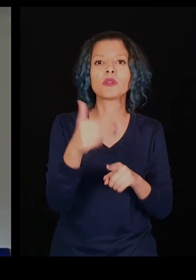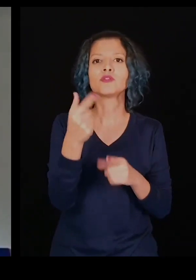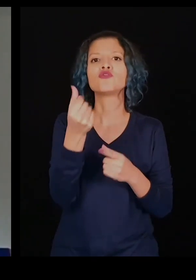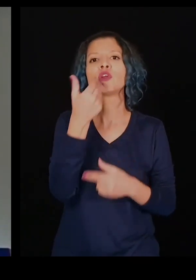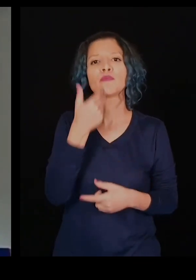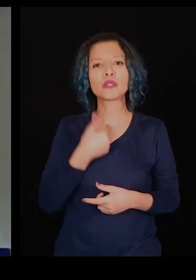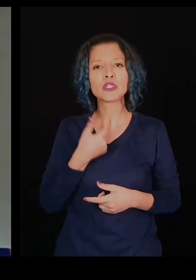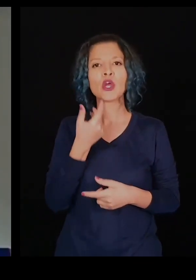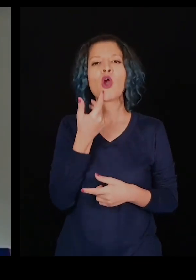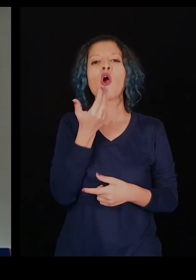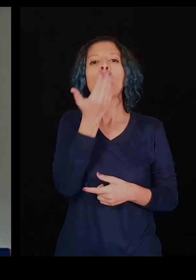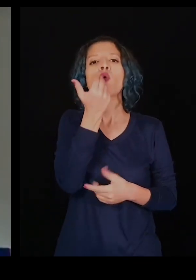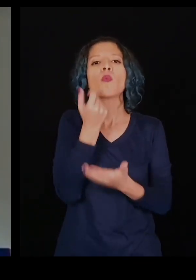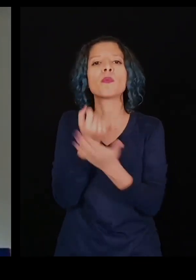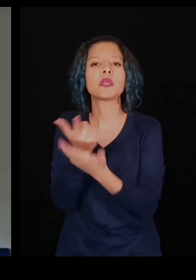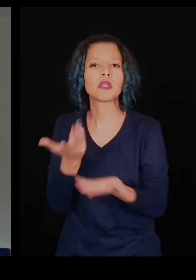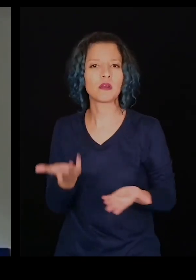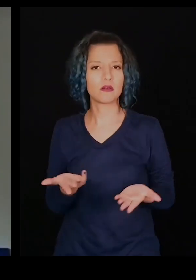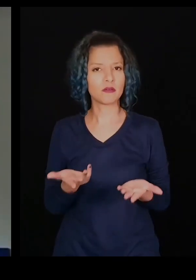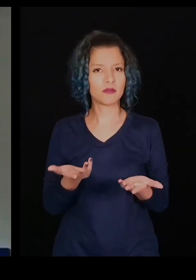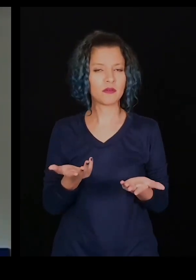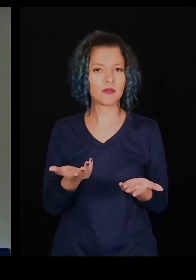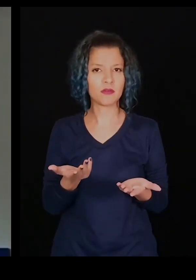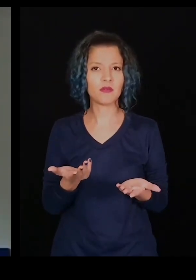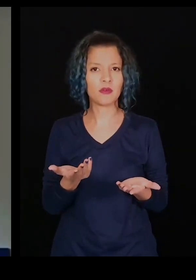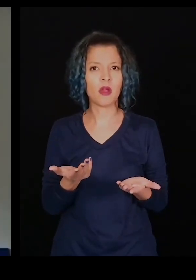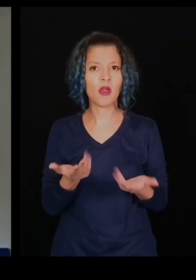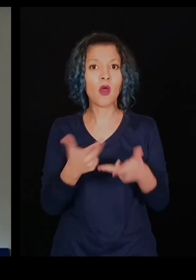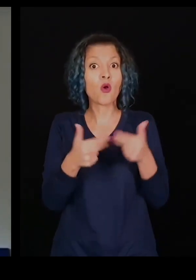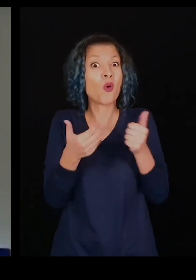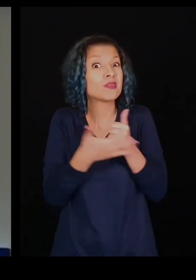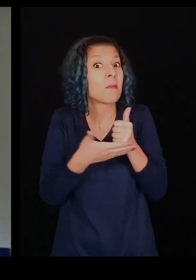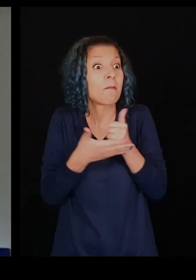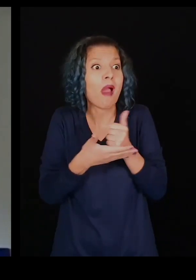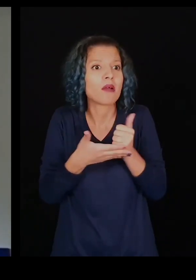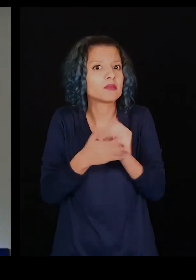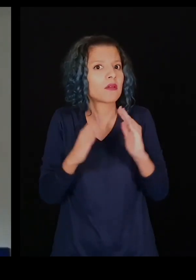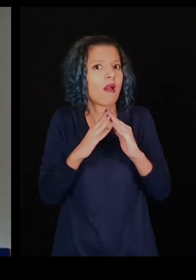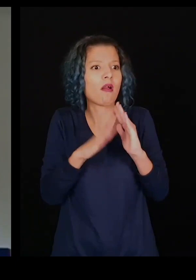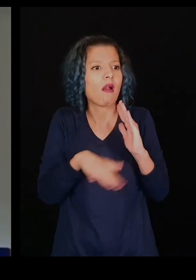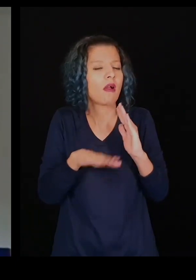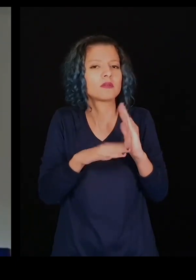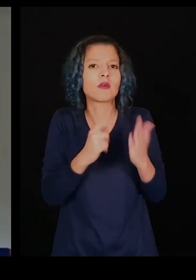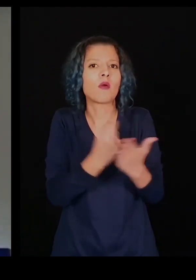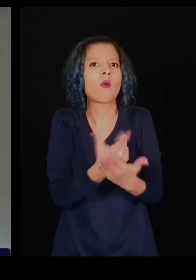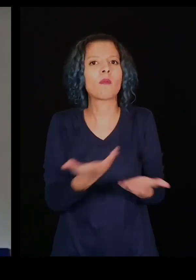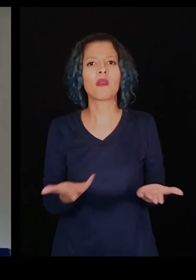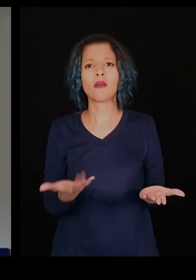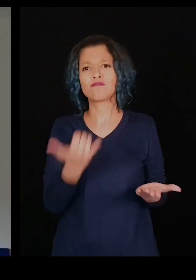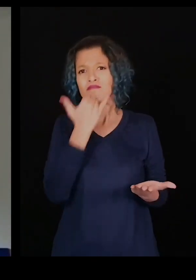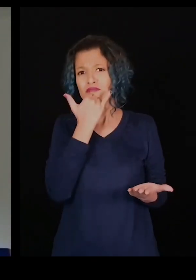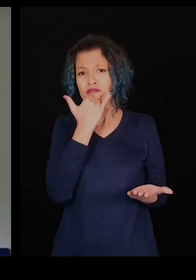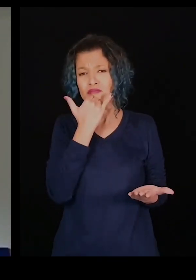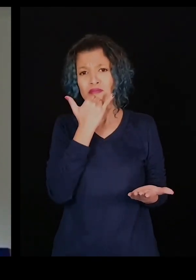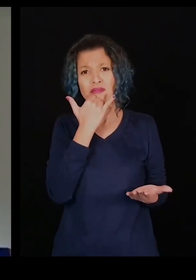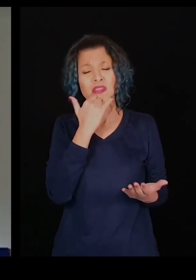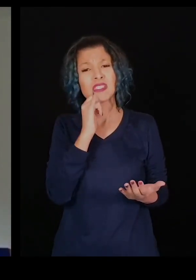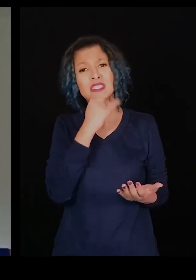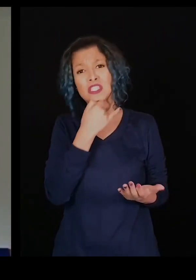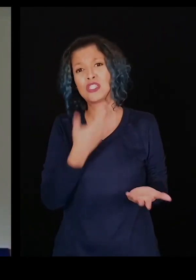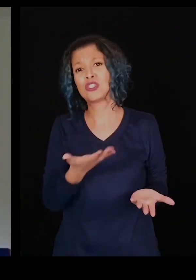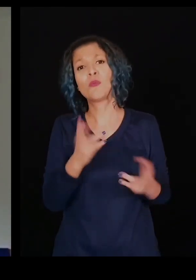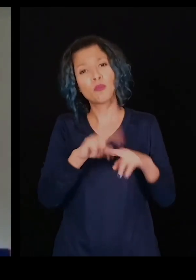de alguma coisa básica para casa. Então, é muito trágico. Por isso que eu digo que é da fragilidade. Porque, em um